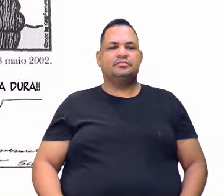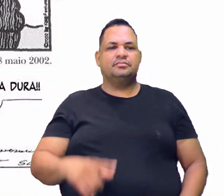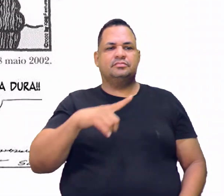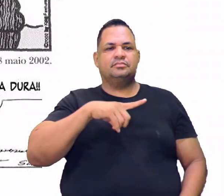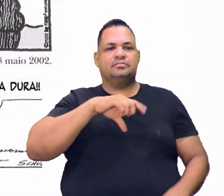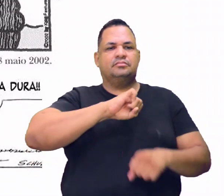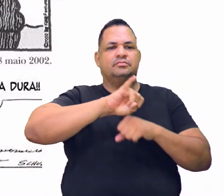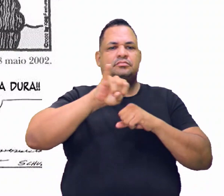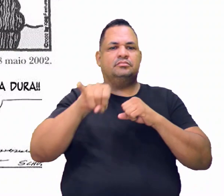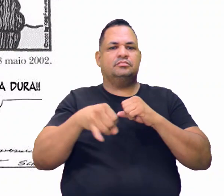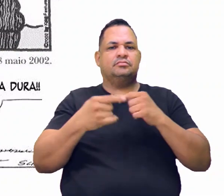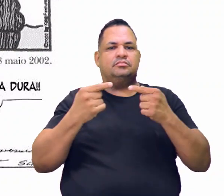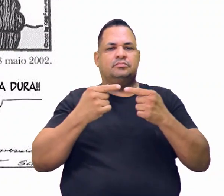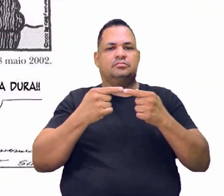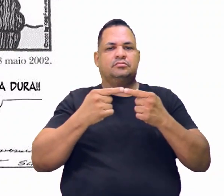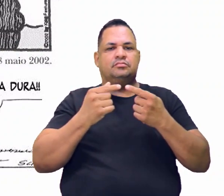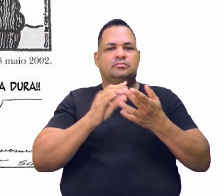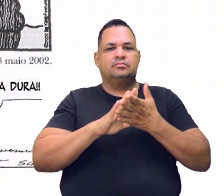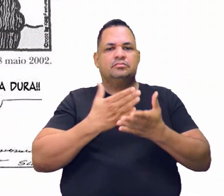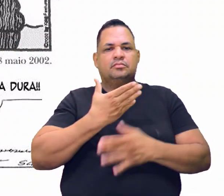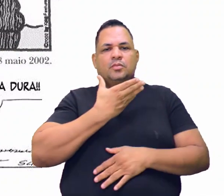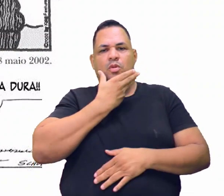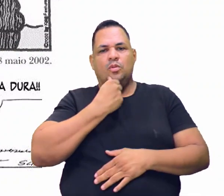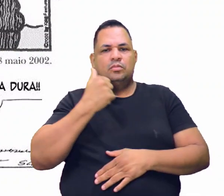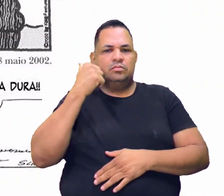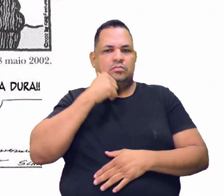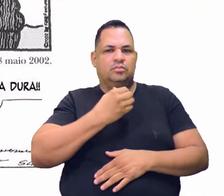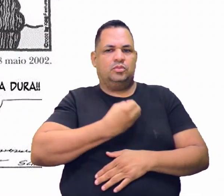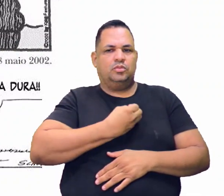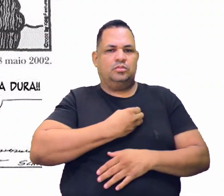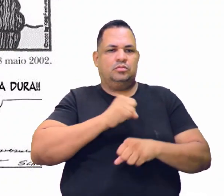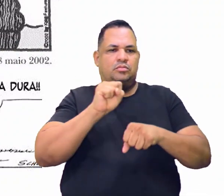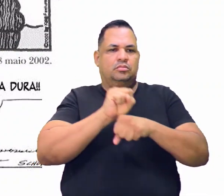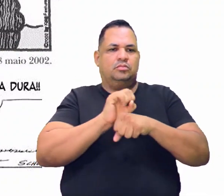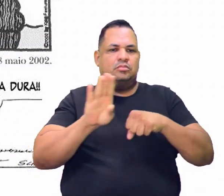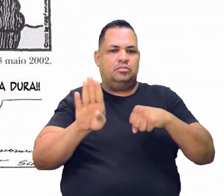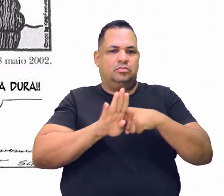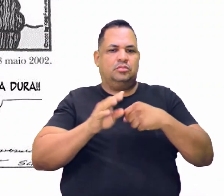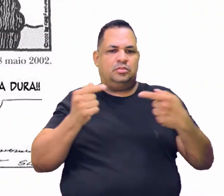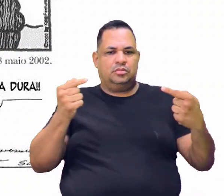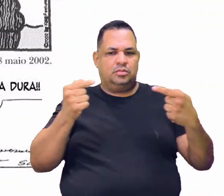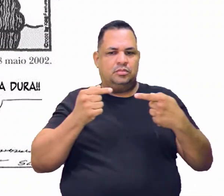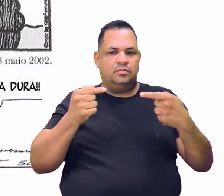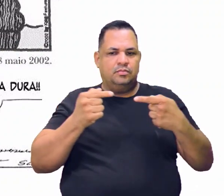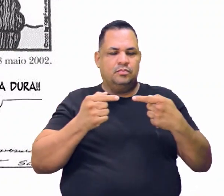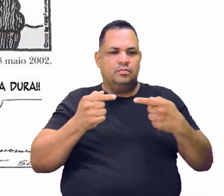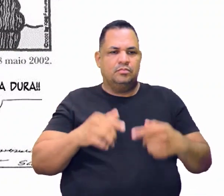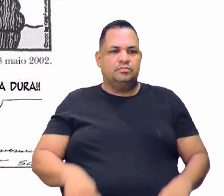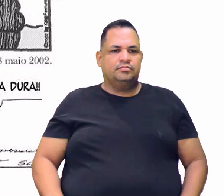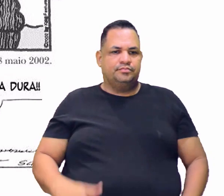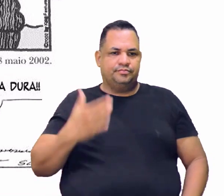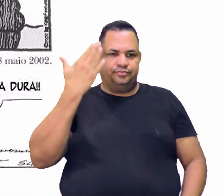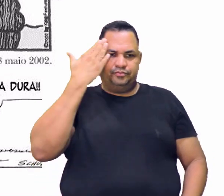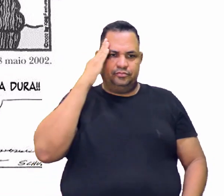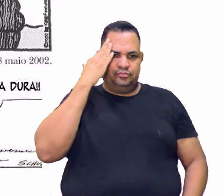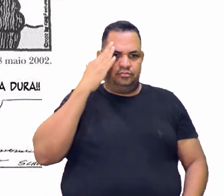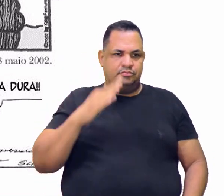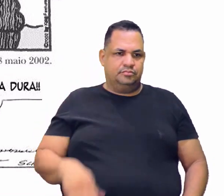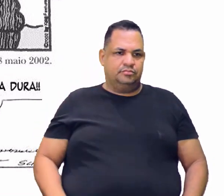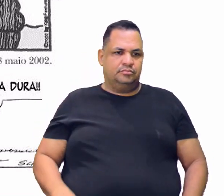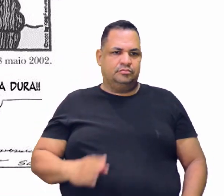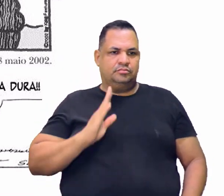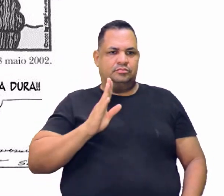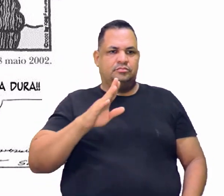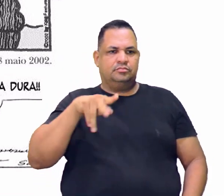temos aqui o adjetivo, concorda em gênero e número com o substantivo a que se refere. Vamos lá, entender isso aqui.